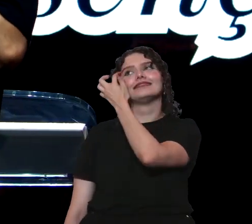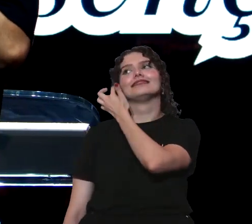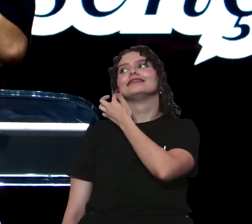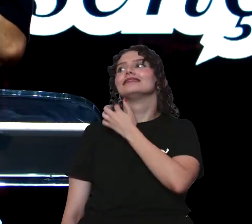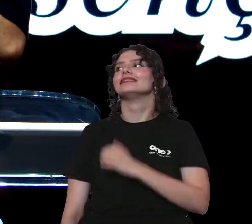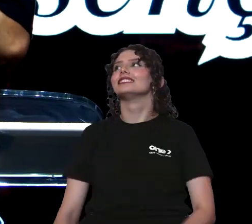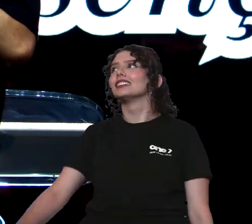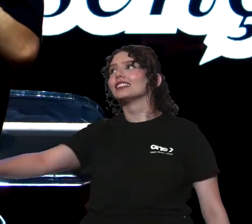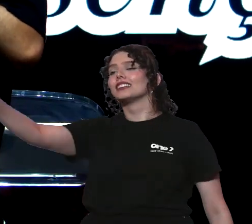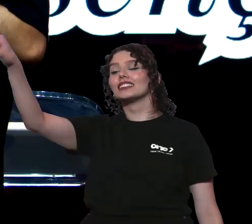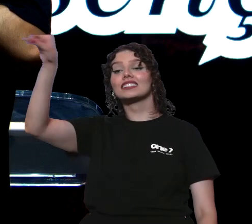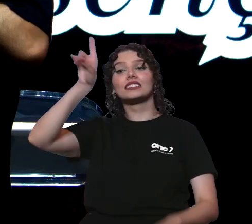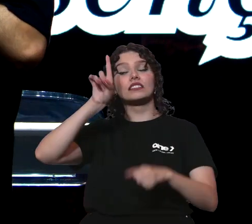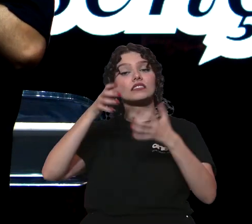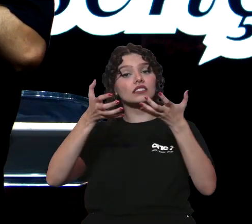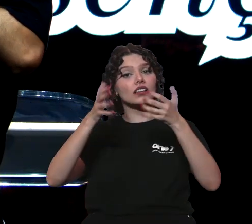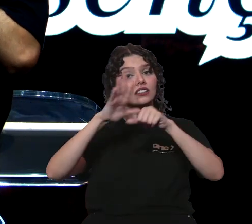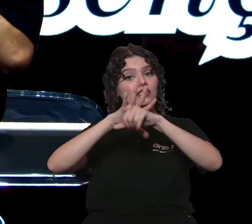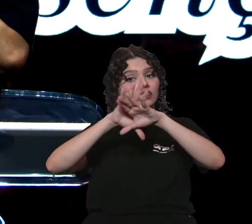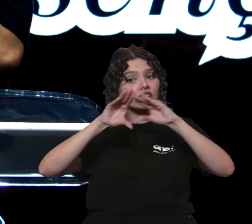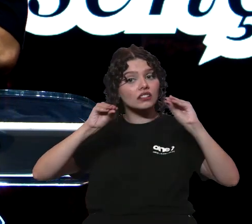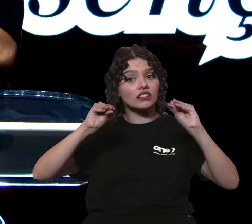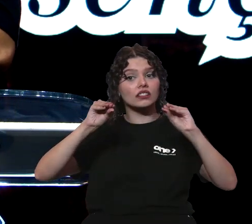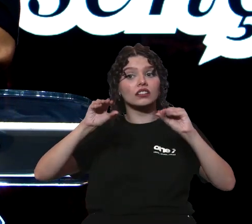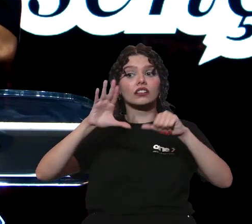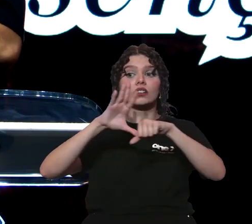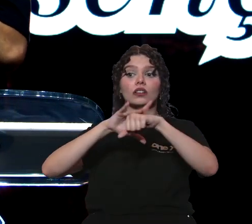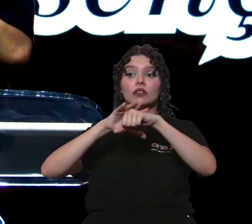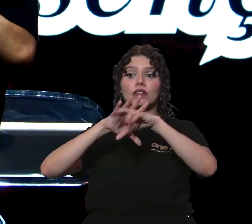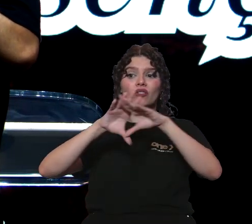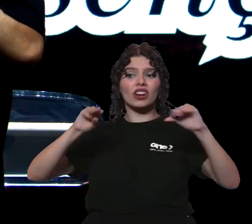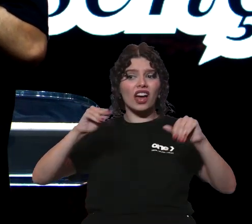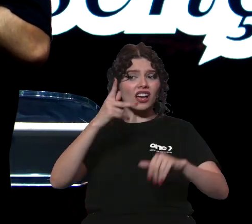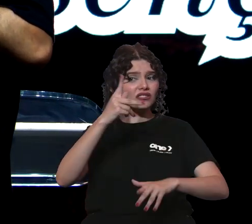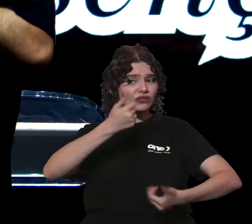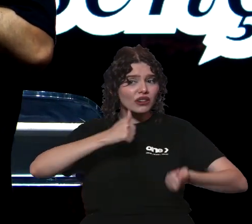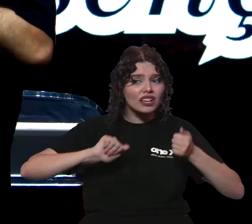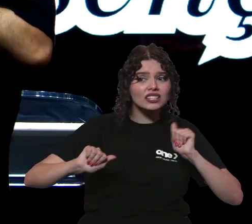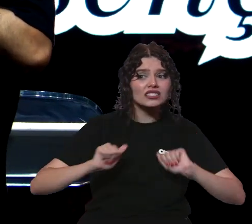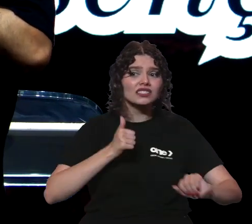Deixa Deus te curar em nome de Jesus. Deixa Deus curar o seu dedo ansioso.